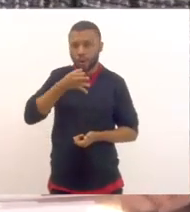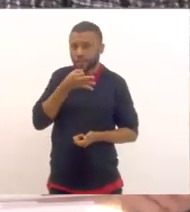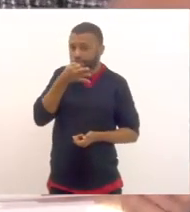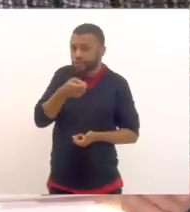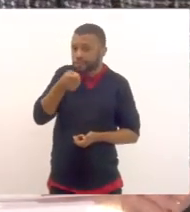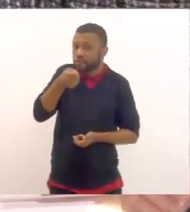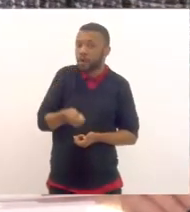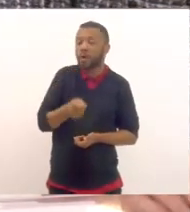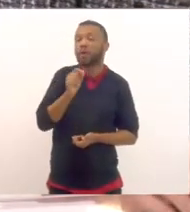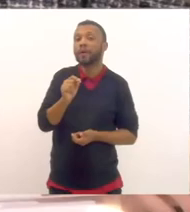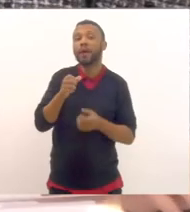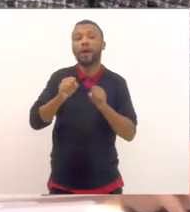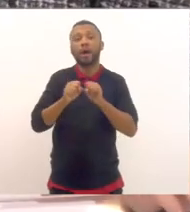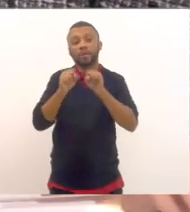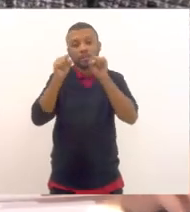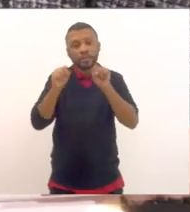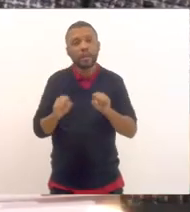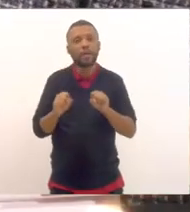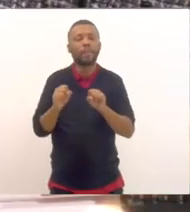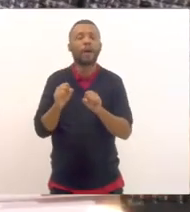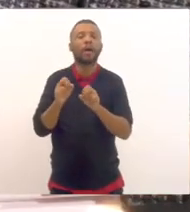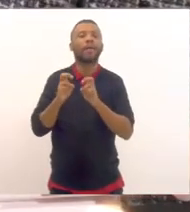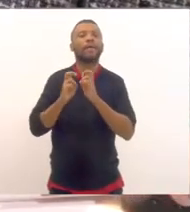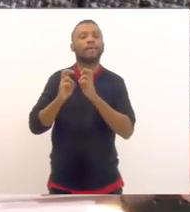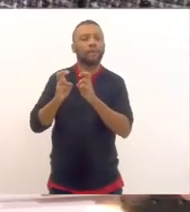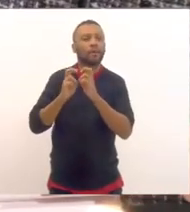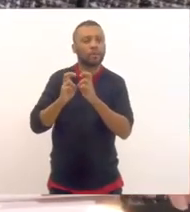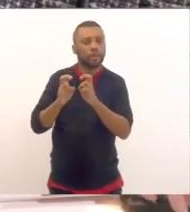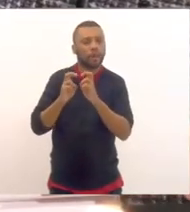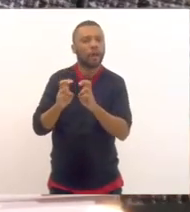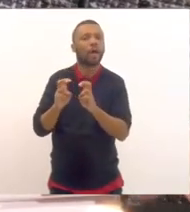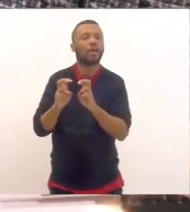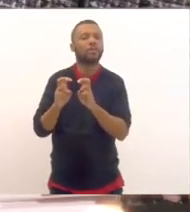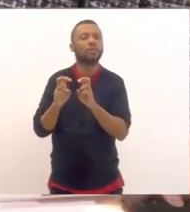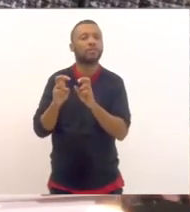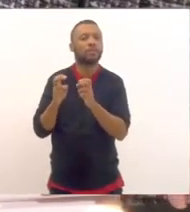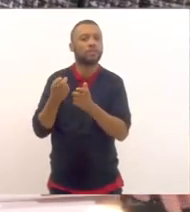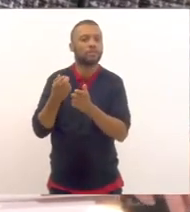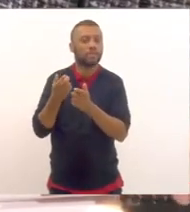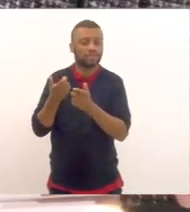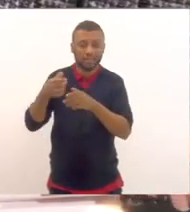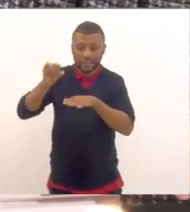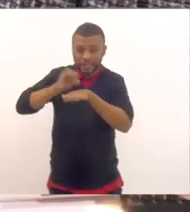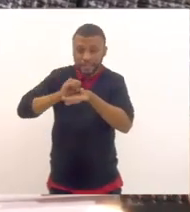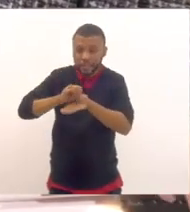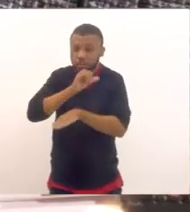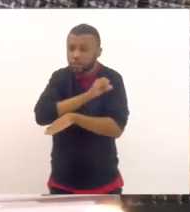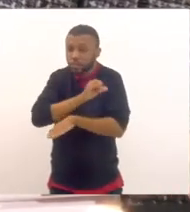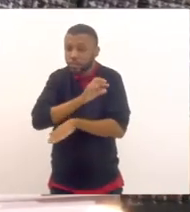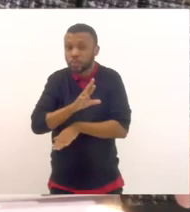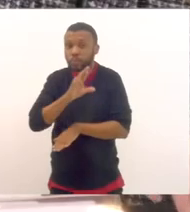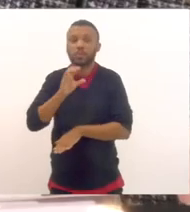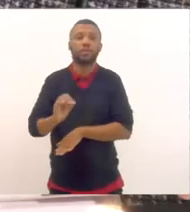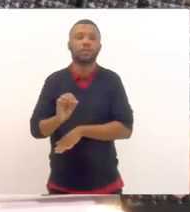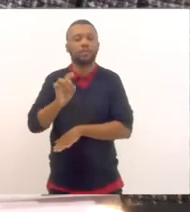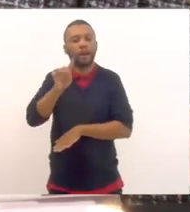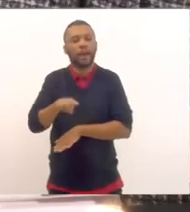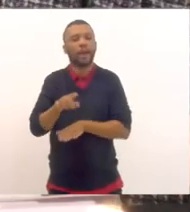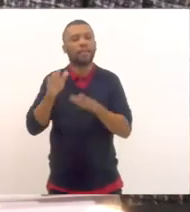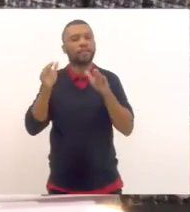presidente que o sistema Ferroviário transporte Metropolitano é para região metropolitana